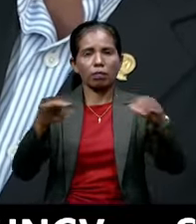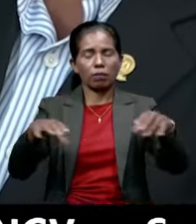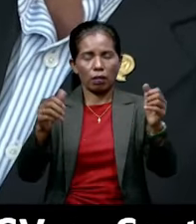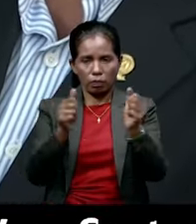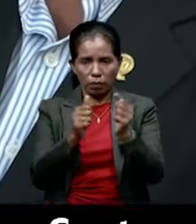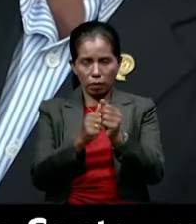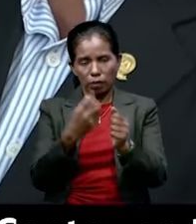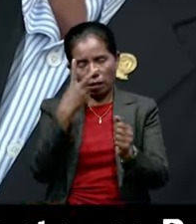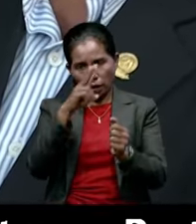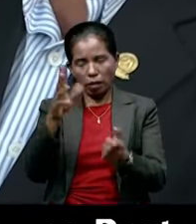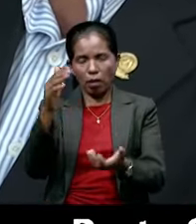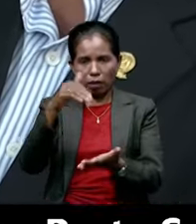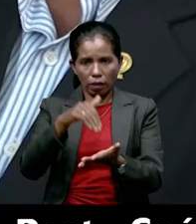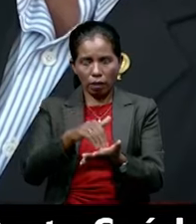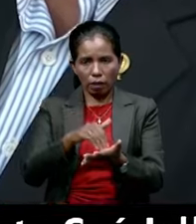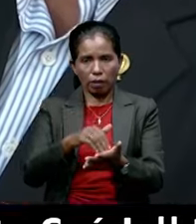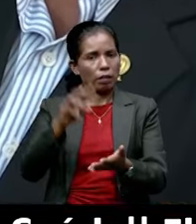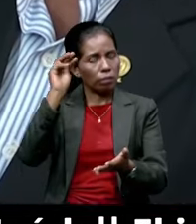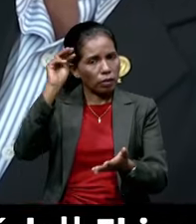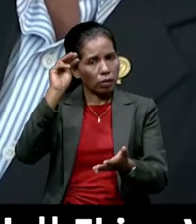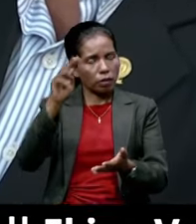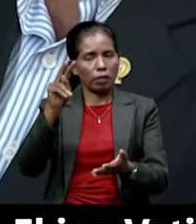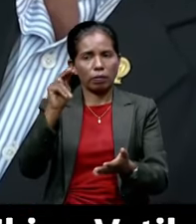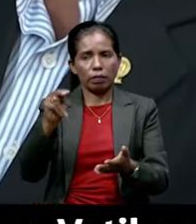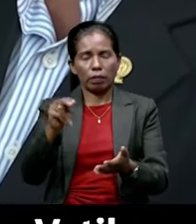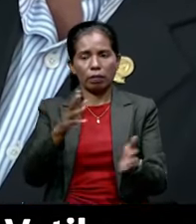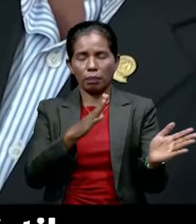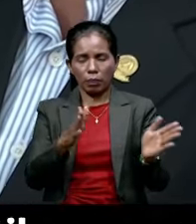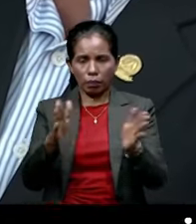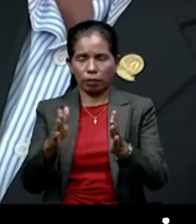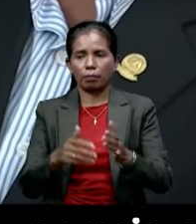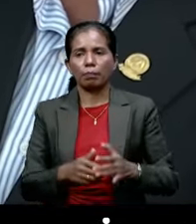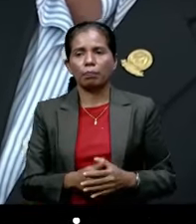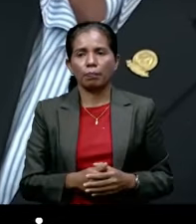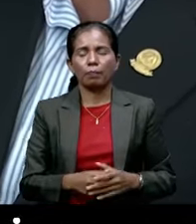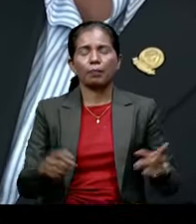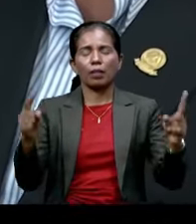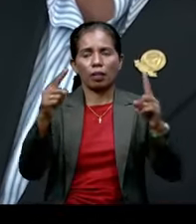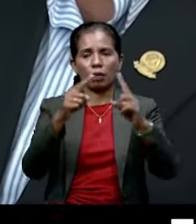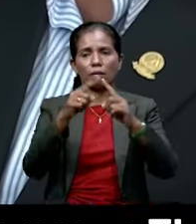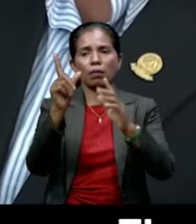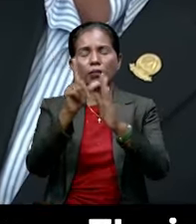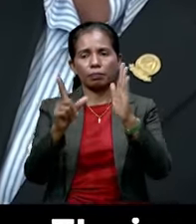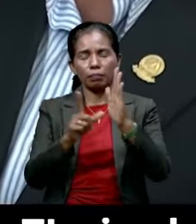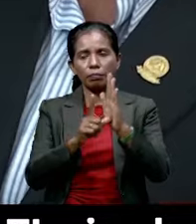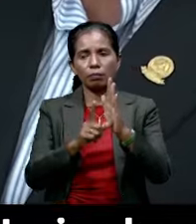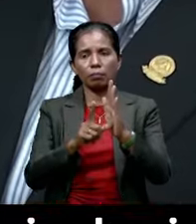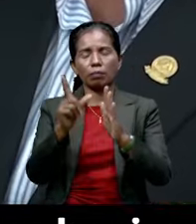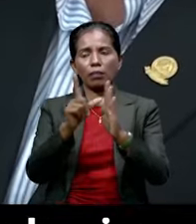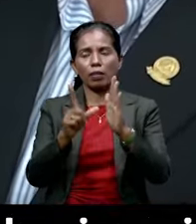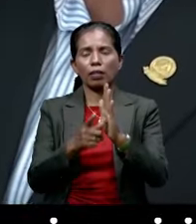tu hari fila pali. Kada ministeru ini preparasaun ya. Ba leis ou decreto leis ele vem